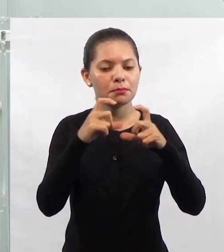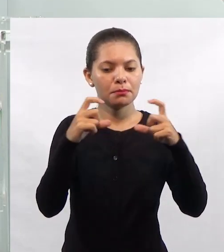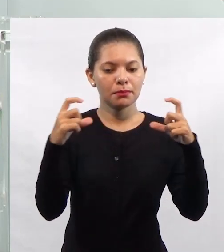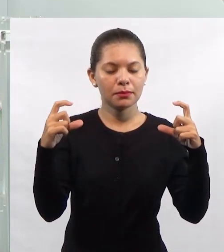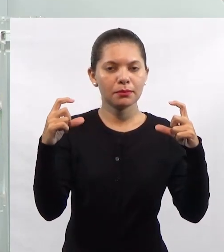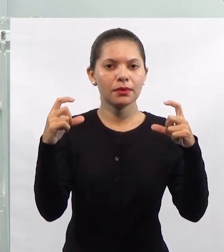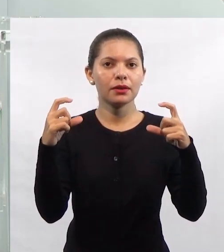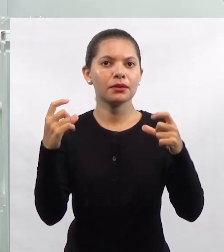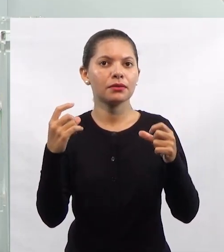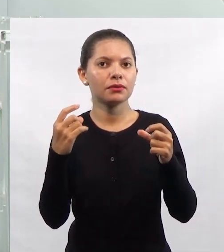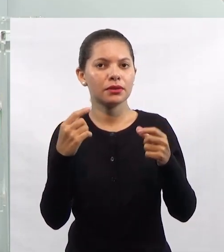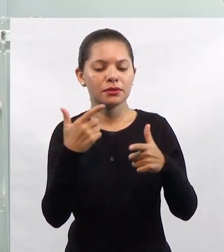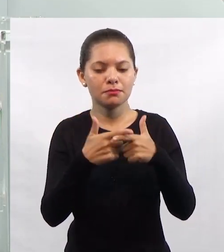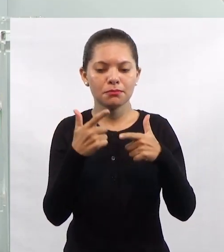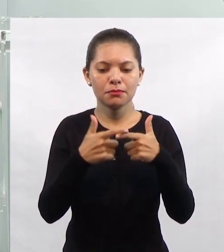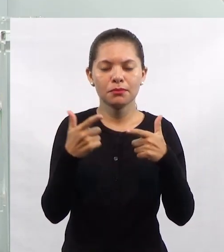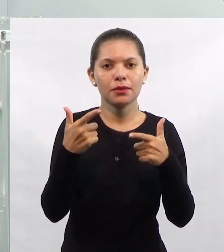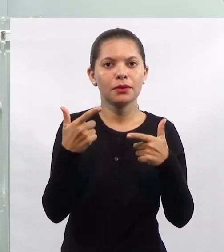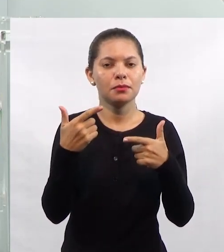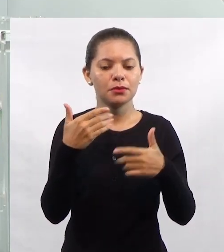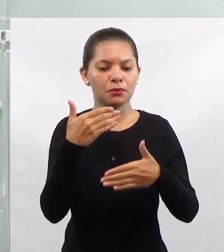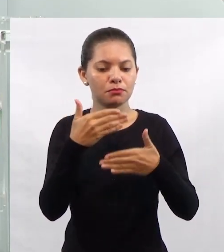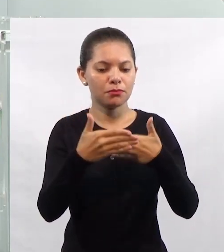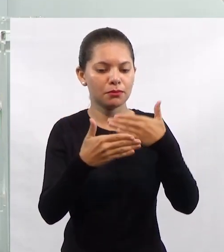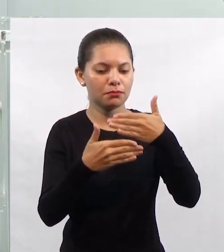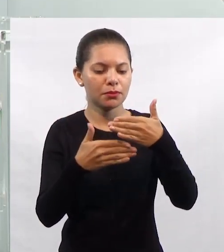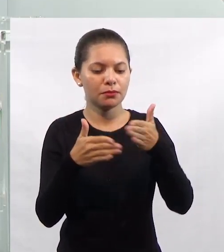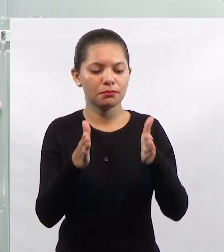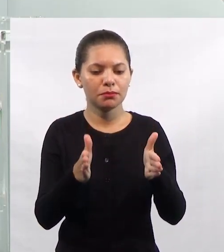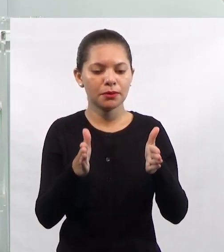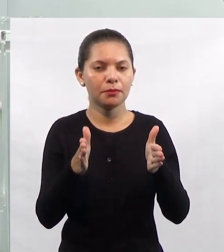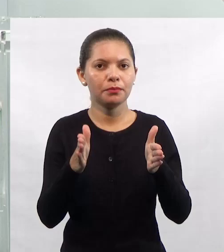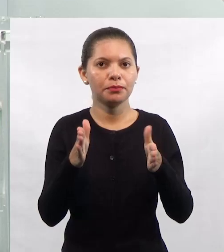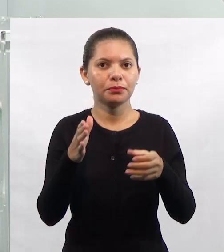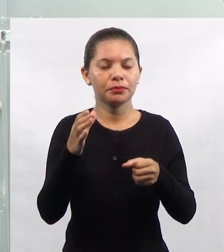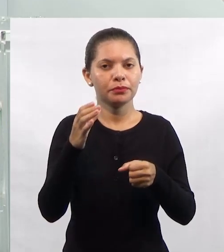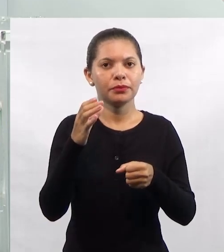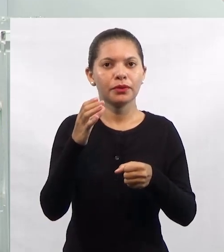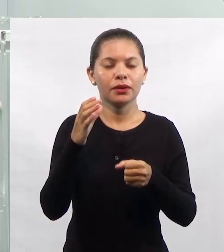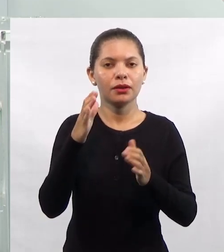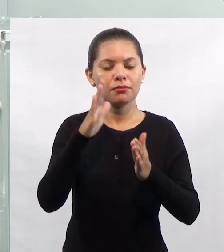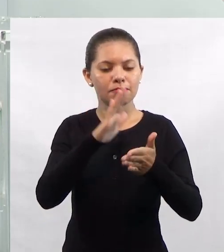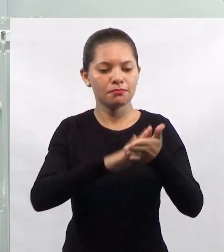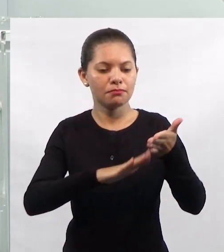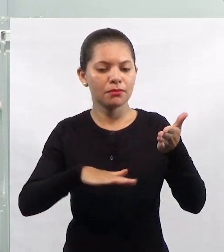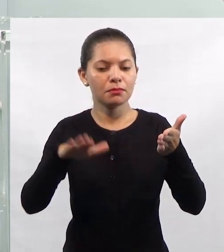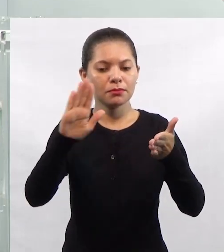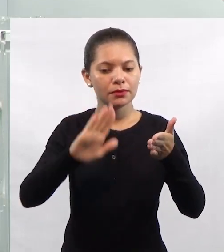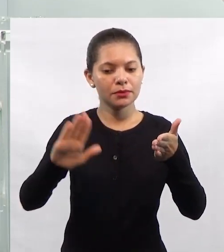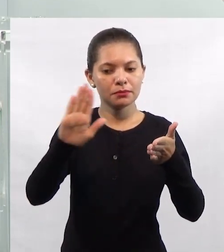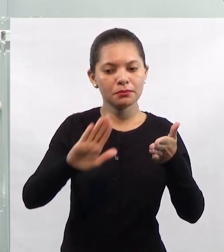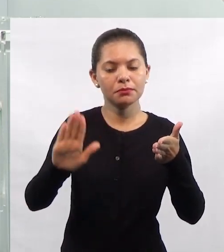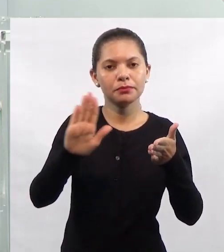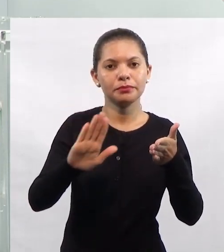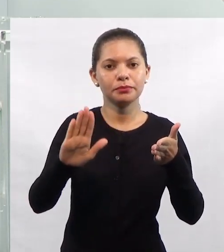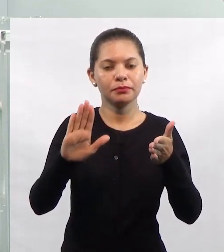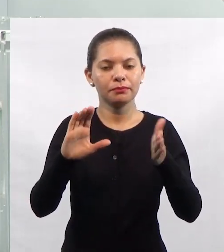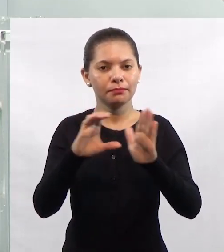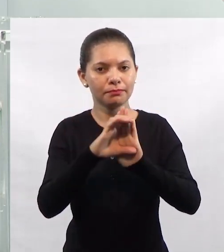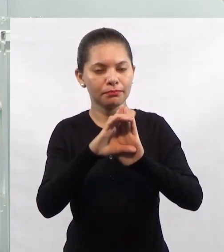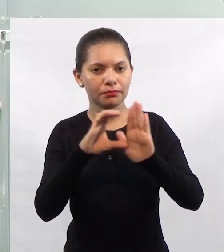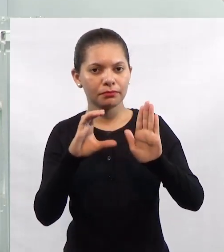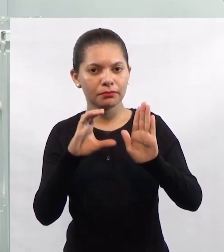de palavras-chave e situações, problemas, como tijolo, massa, cimento, e a partir